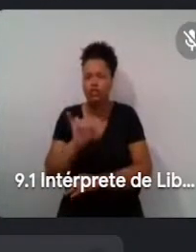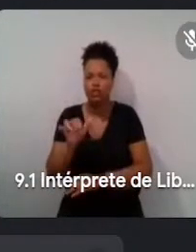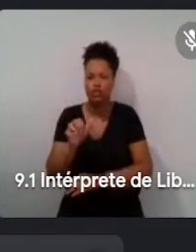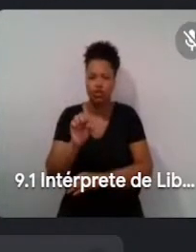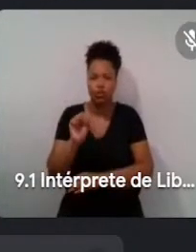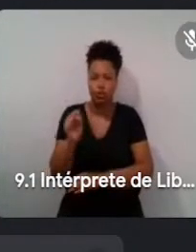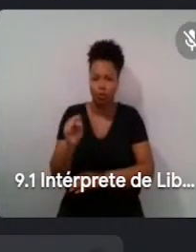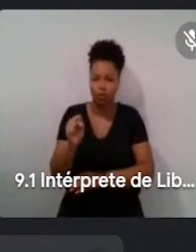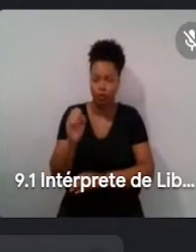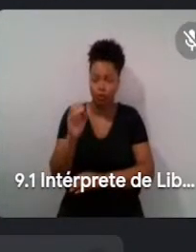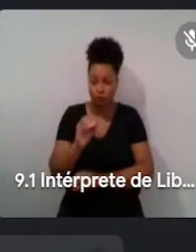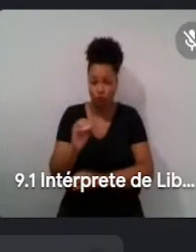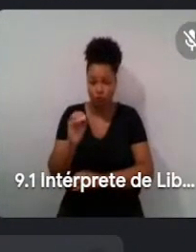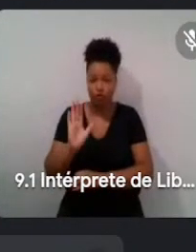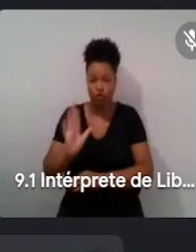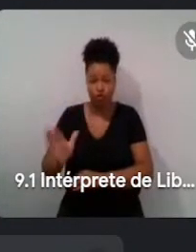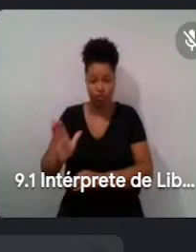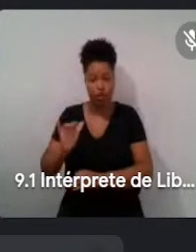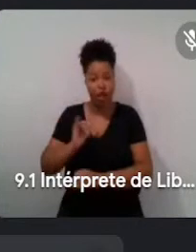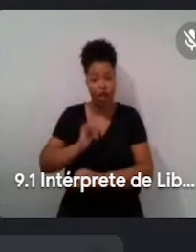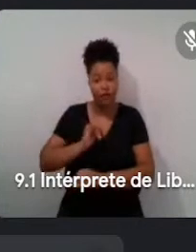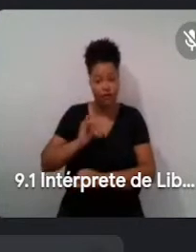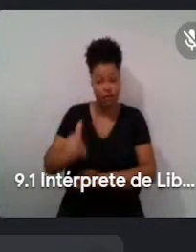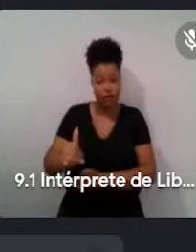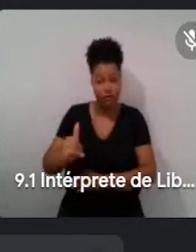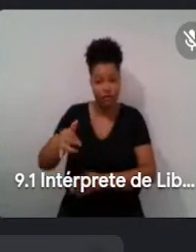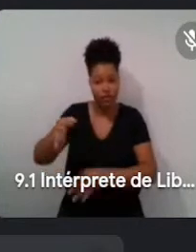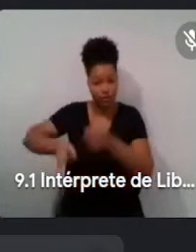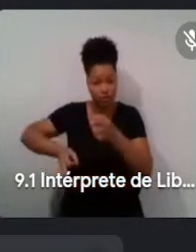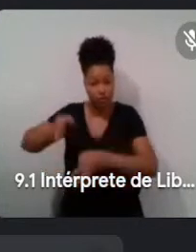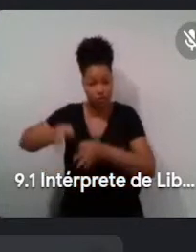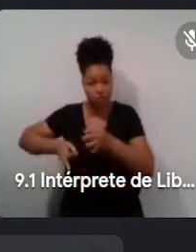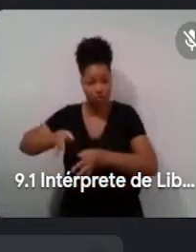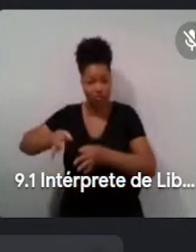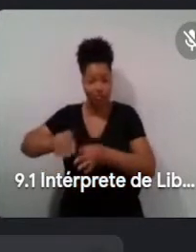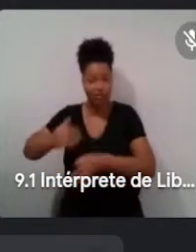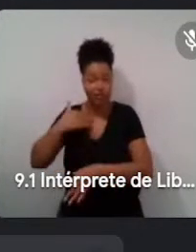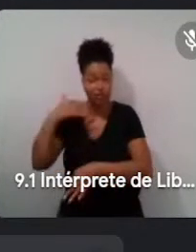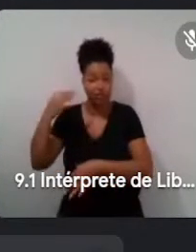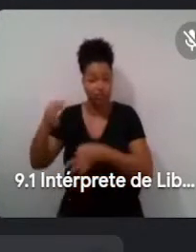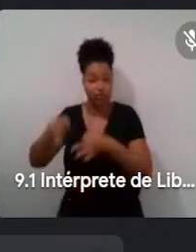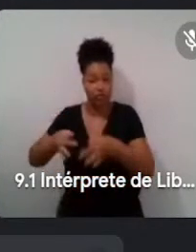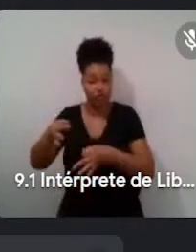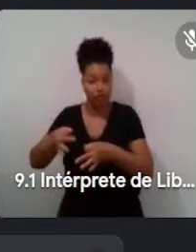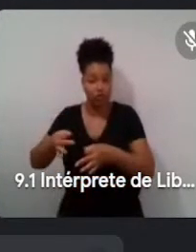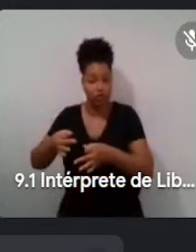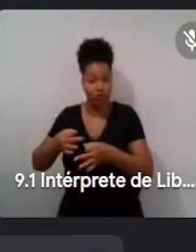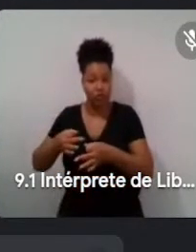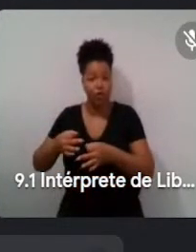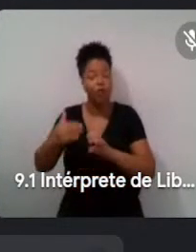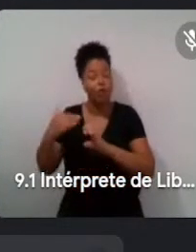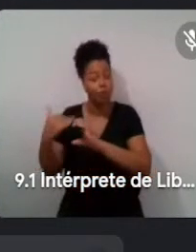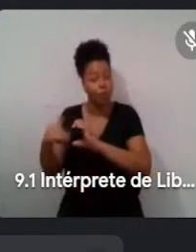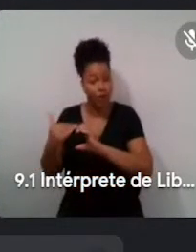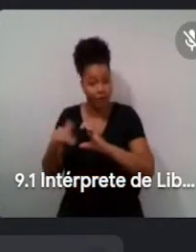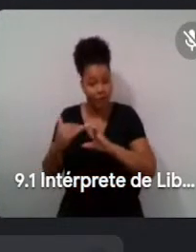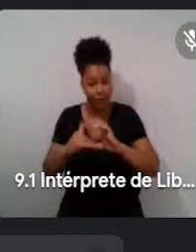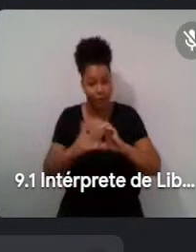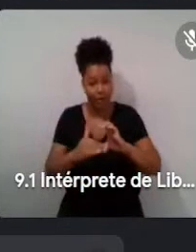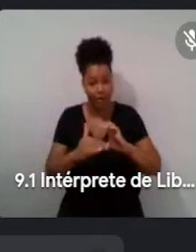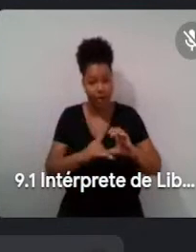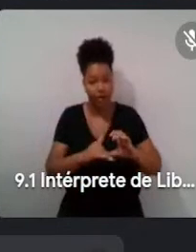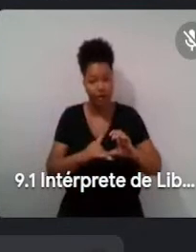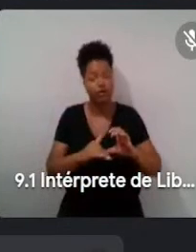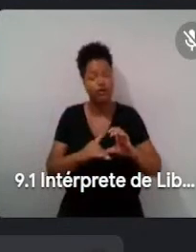havia comunicado a esse tribunal e ao juízo de origem o e-mail para suas